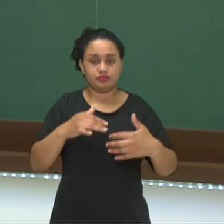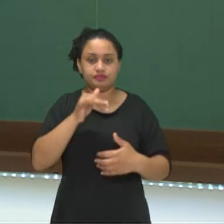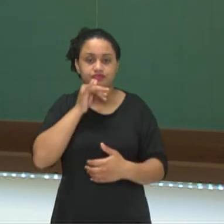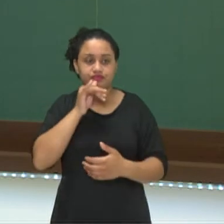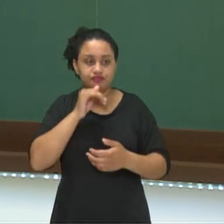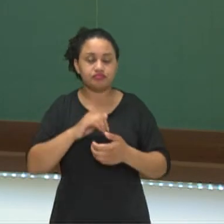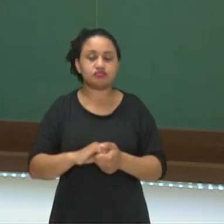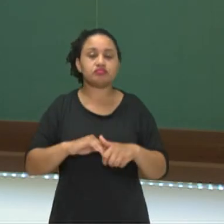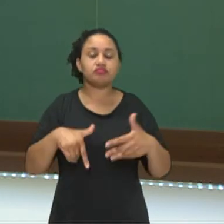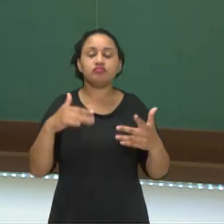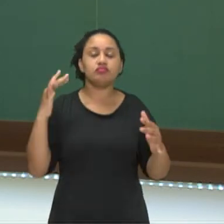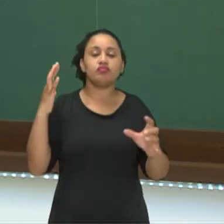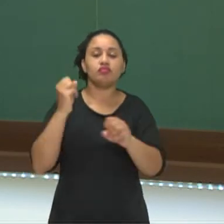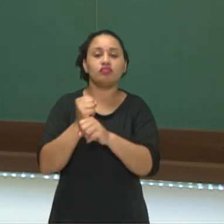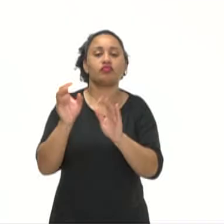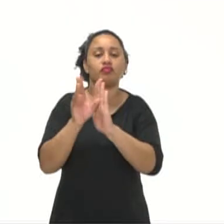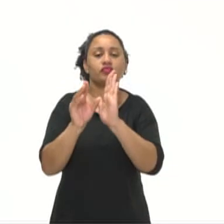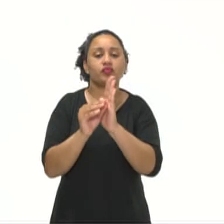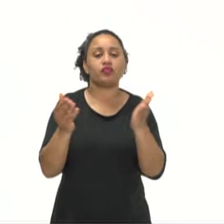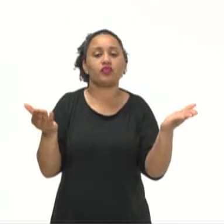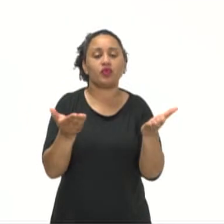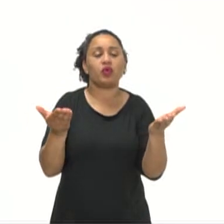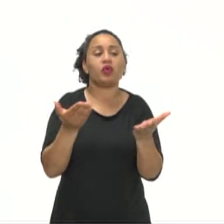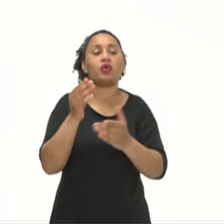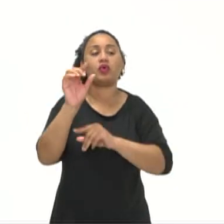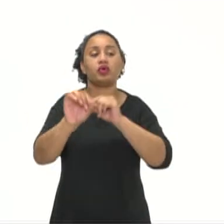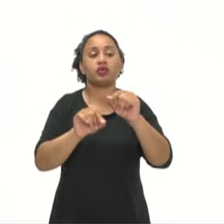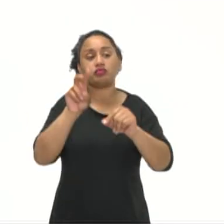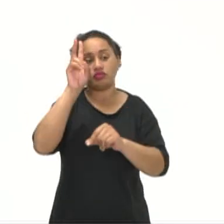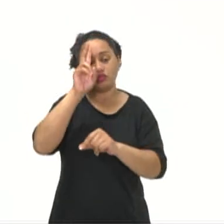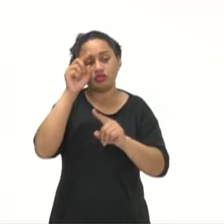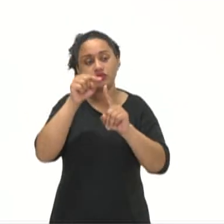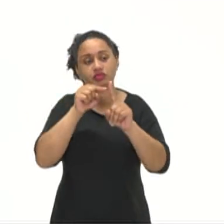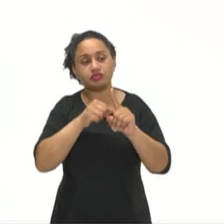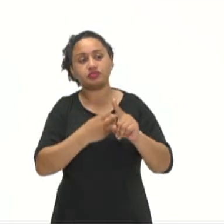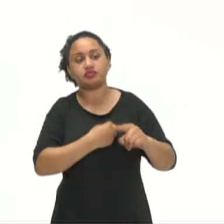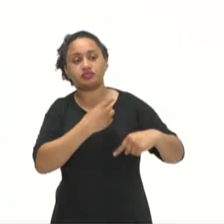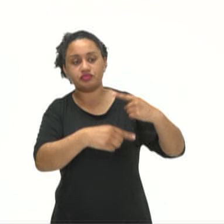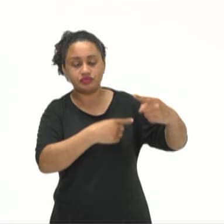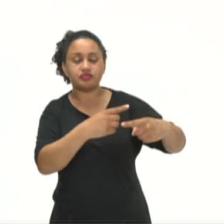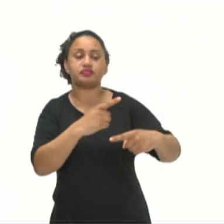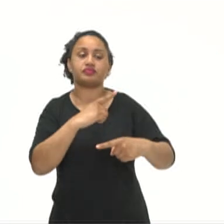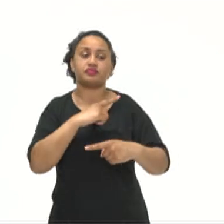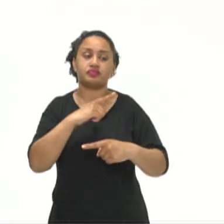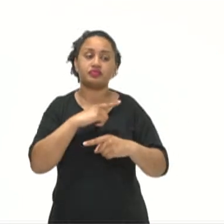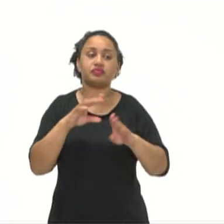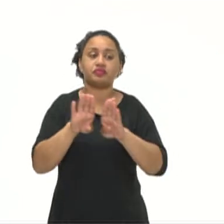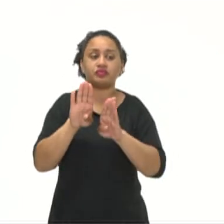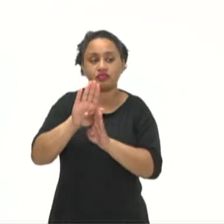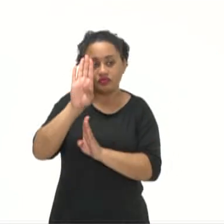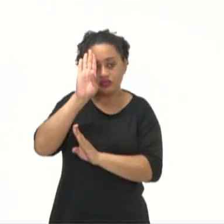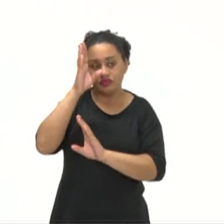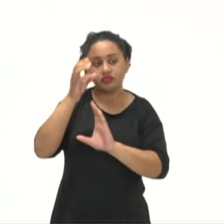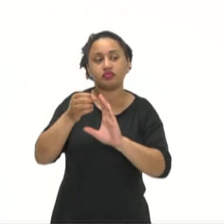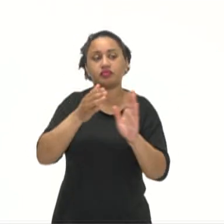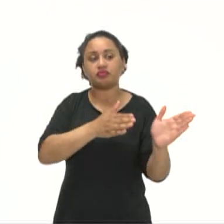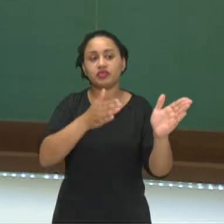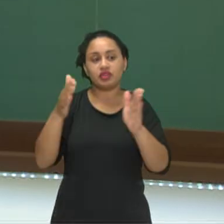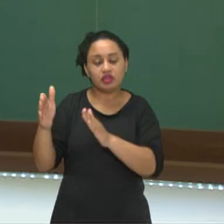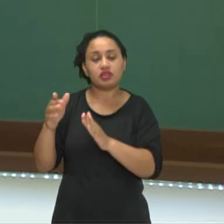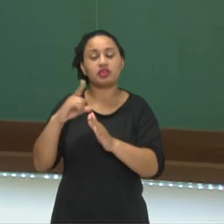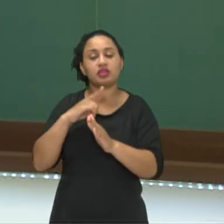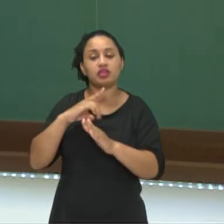Então, o que nós vimos na aula de hoje? Relembramos os tipos de reprodução dos seres vivos e as principais